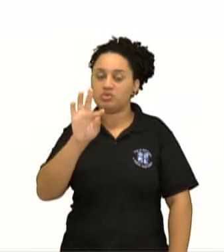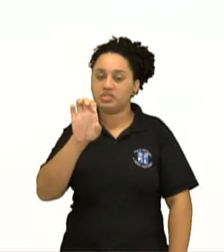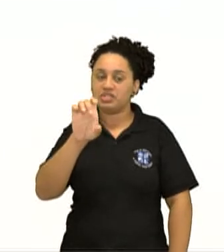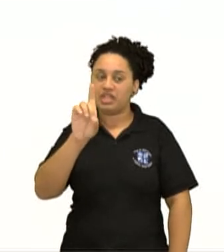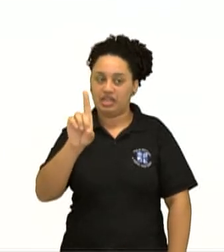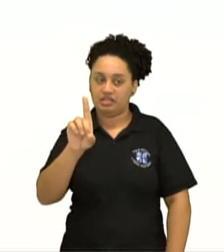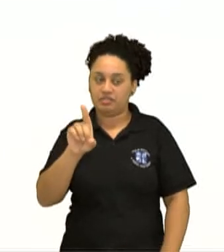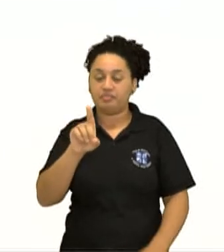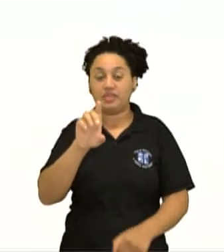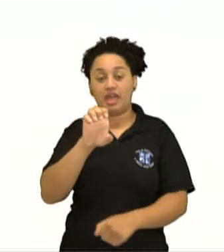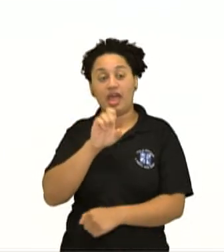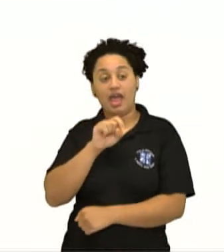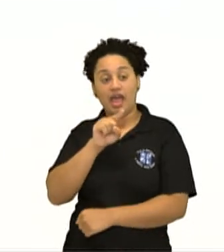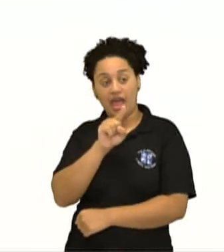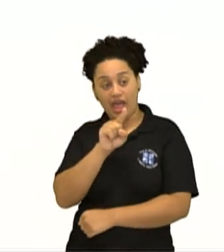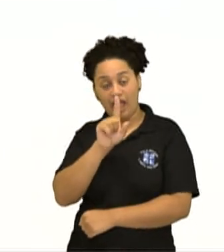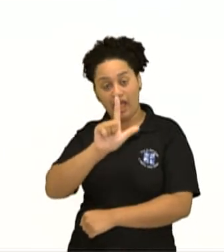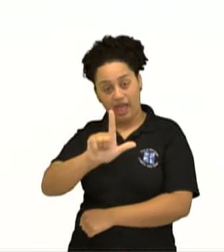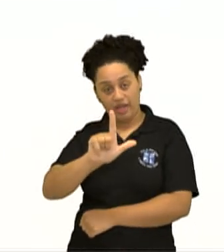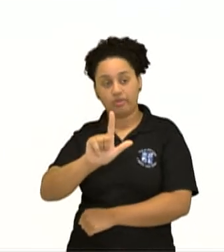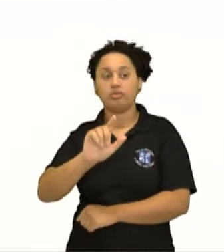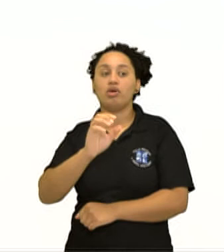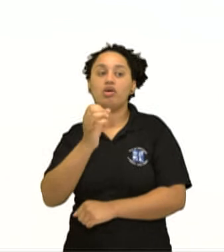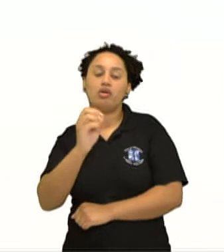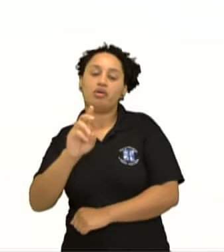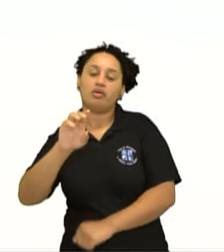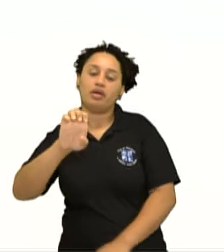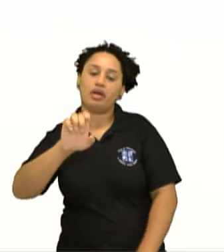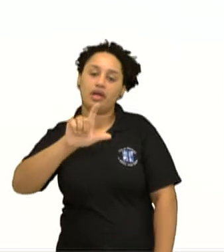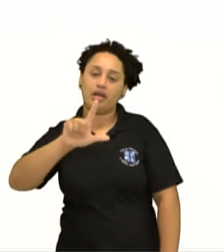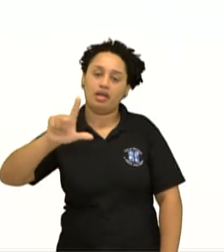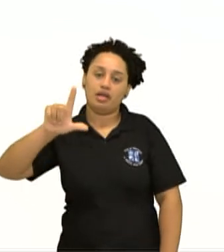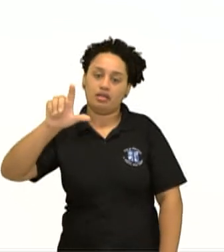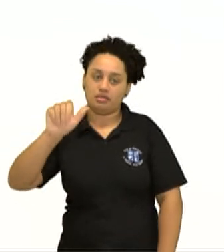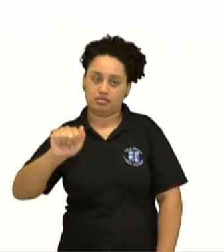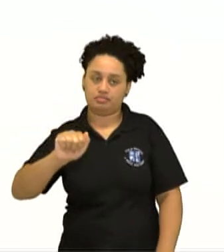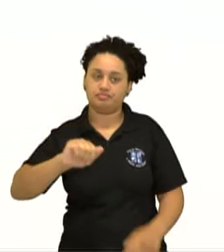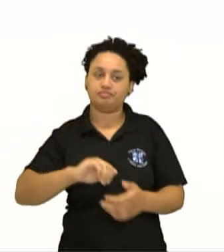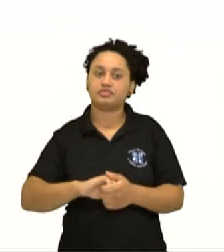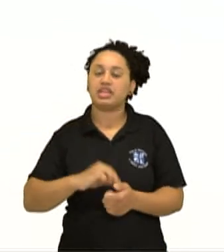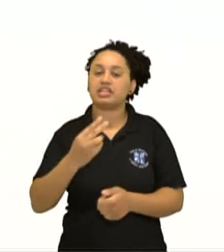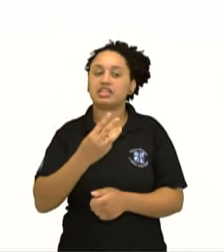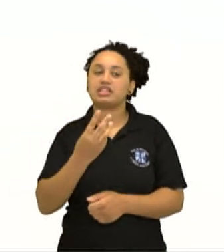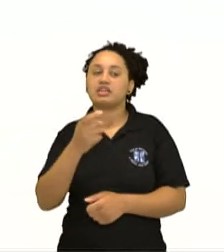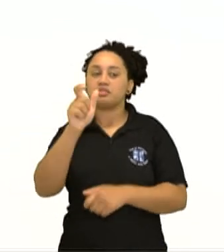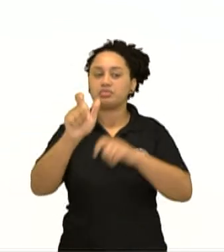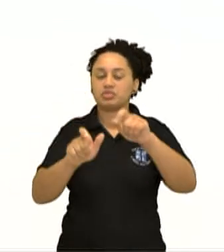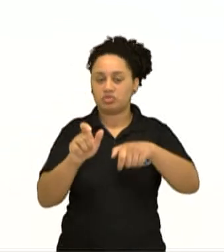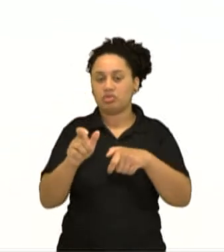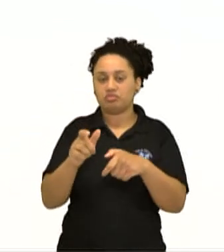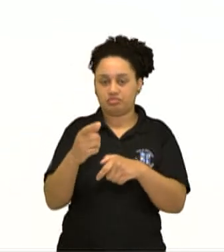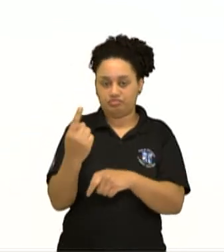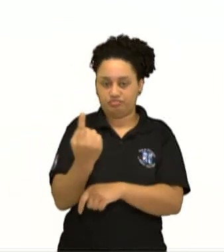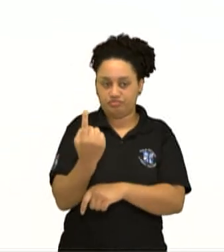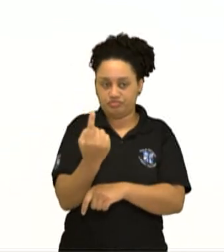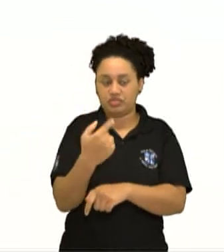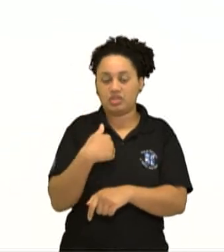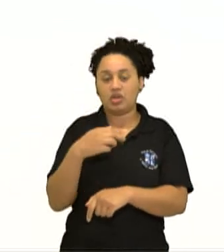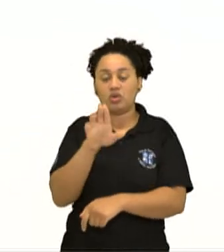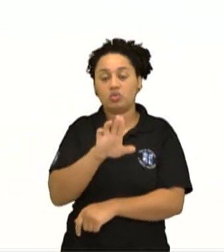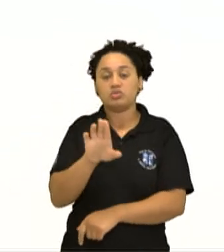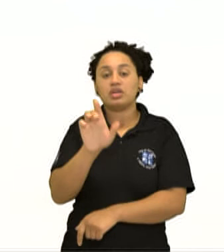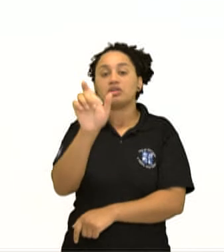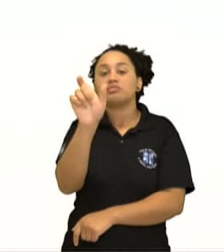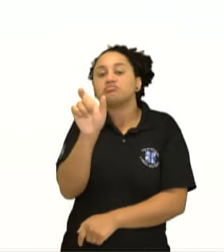del singular. Então, quando eu estou fazendo referência à terceira persona del singular, eu vou usar